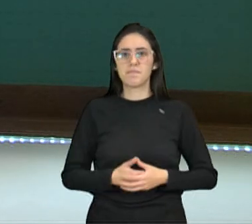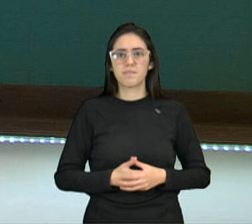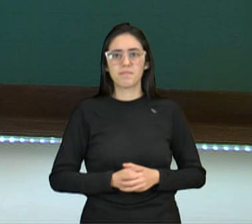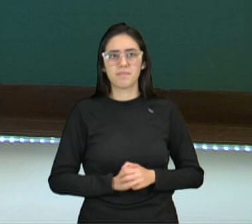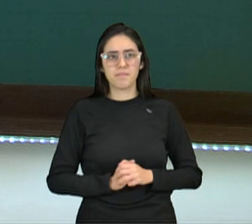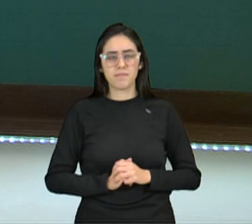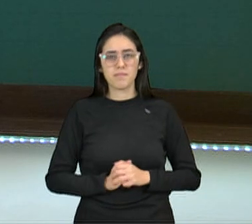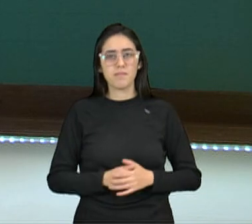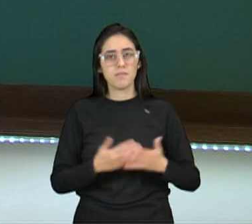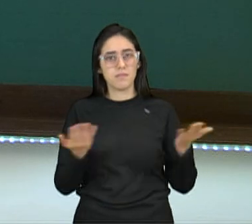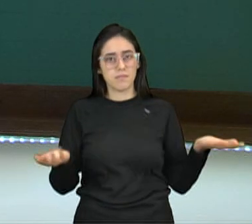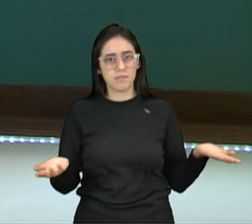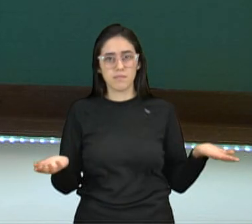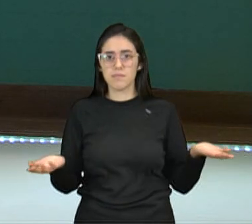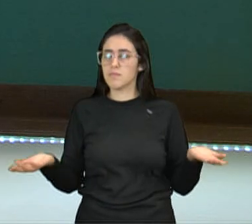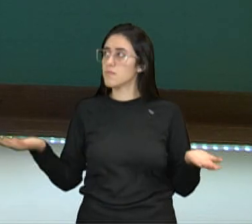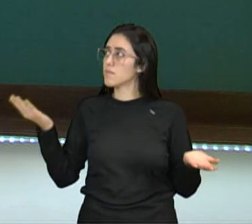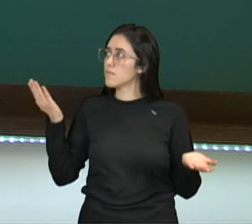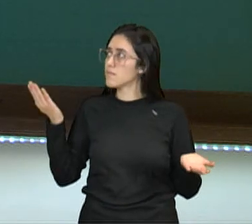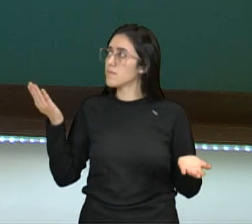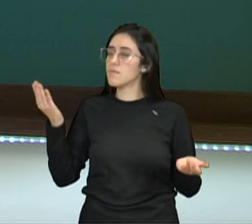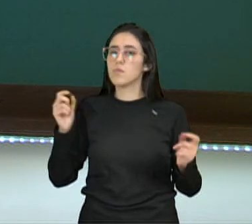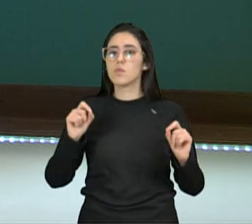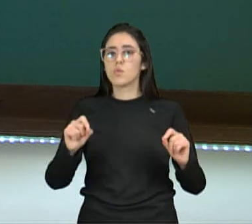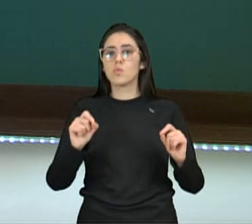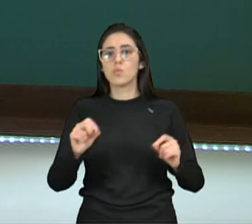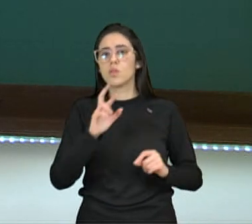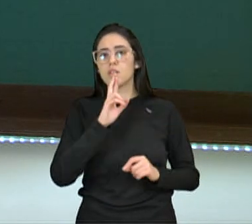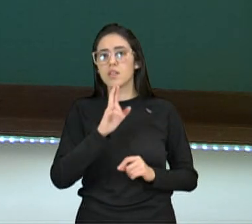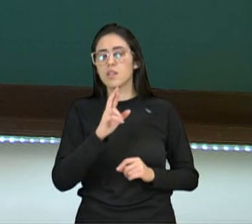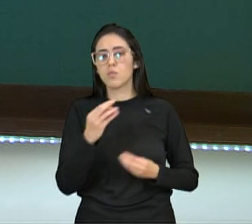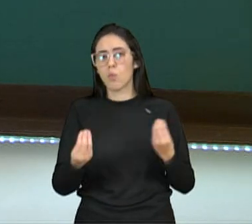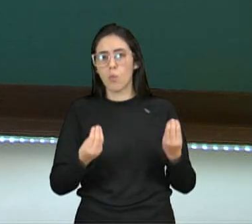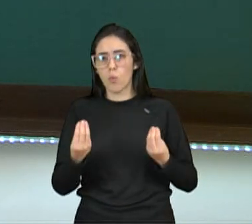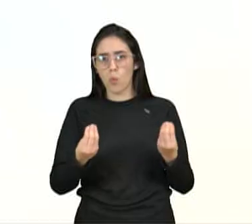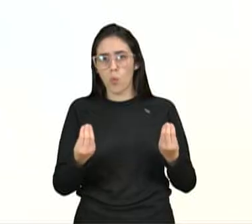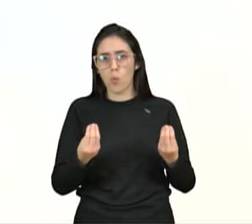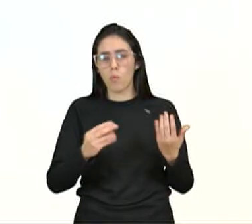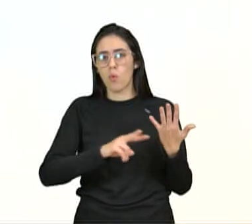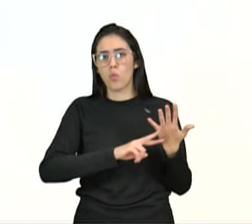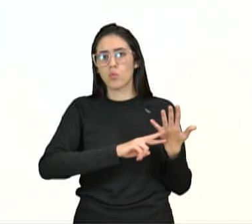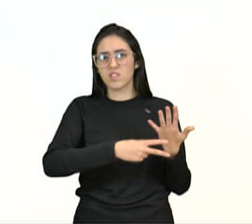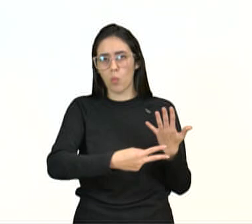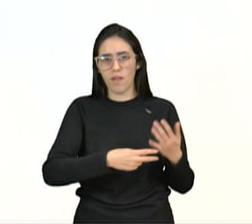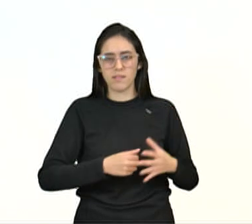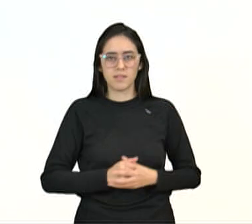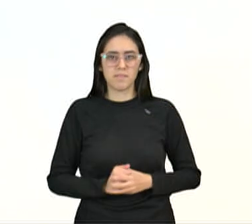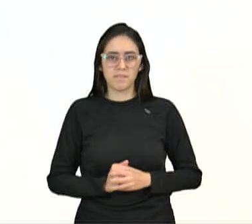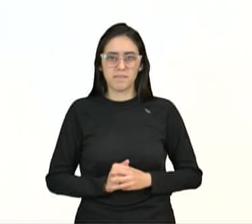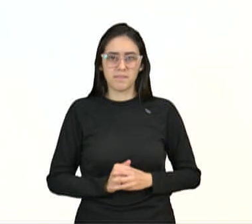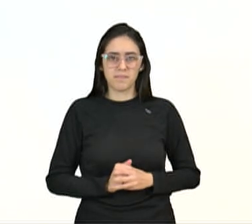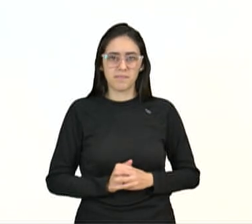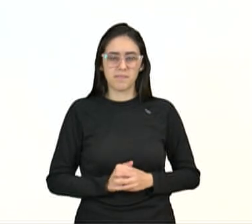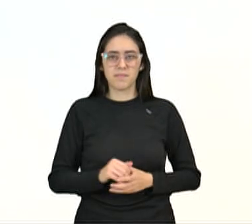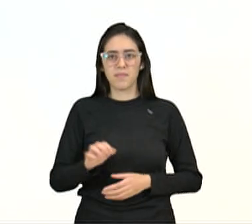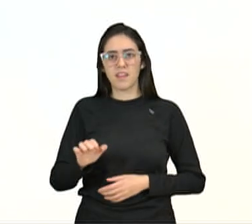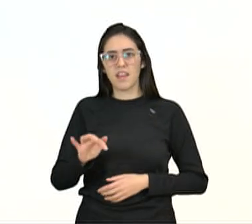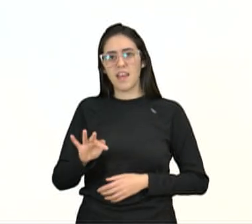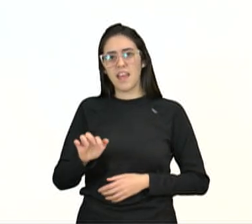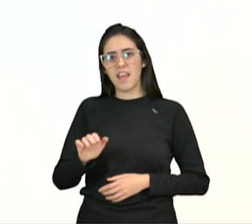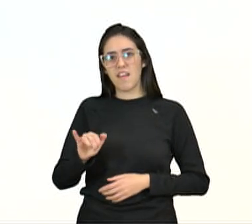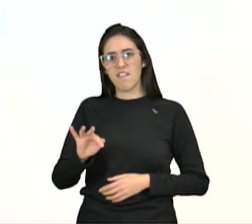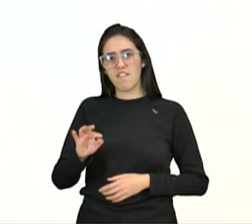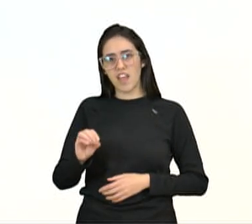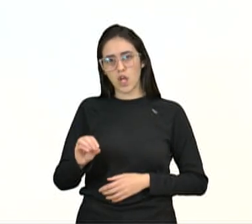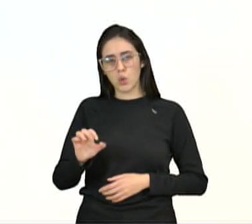E aí, o que nós colocamos ali como sugestão, né, dessa ideia das consequências do desmatamento? O efeito estufa, ou seja,